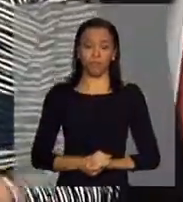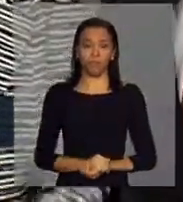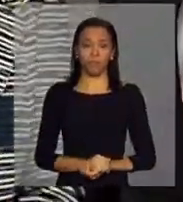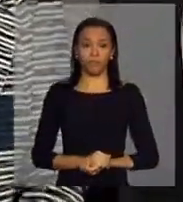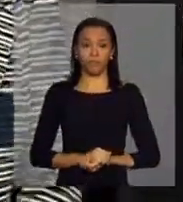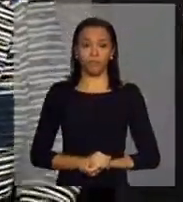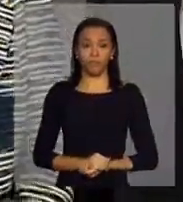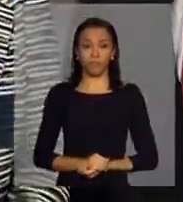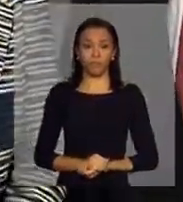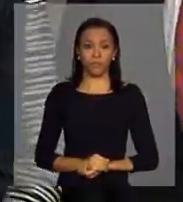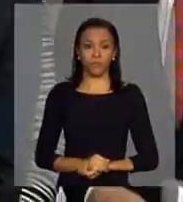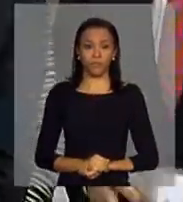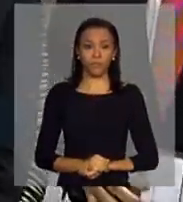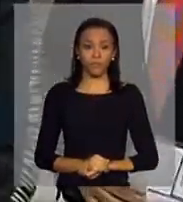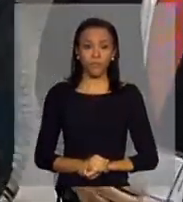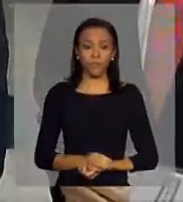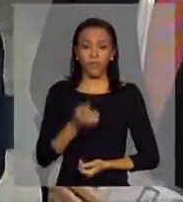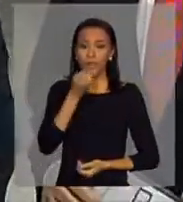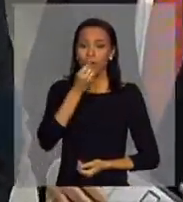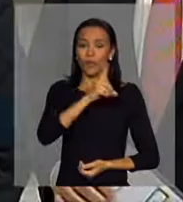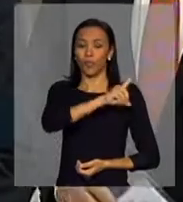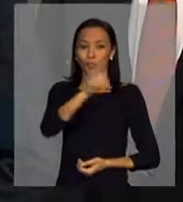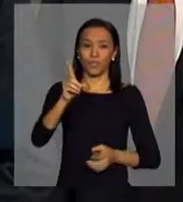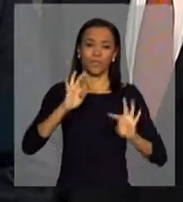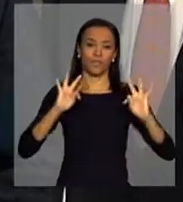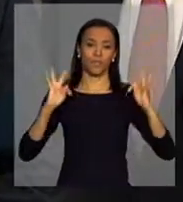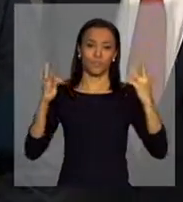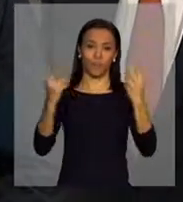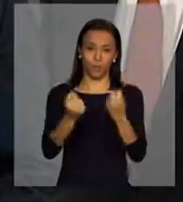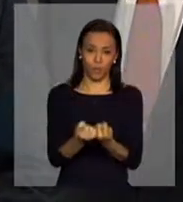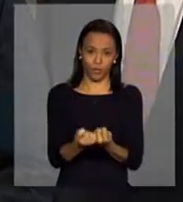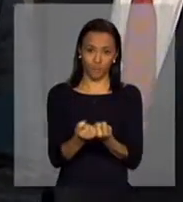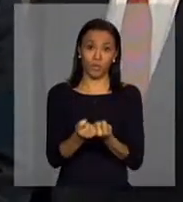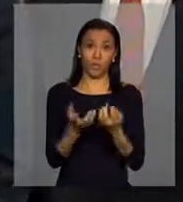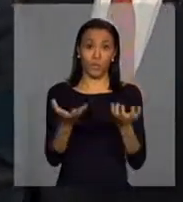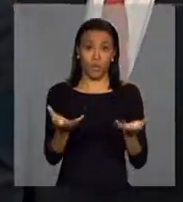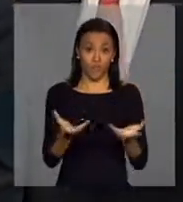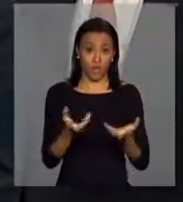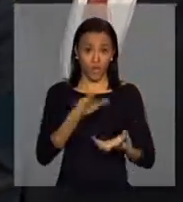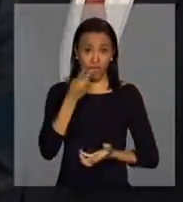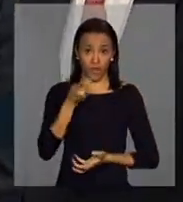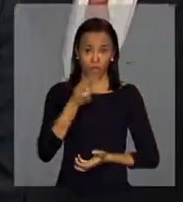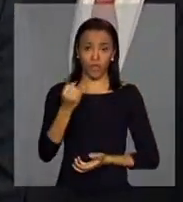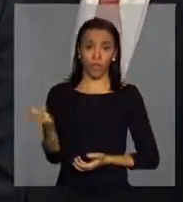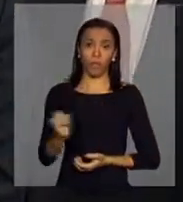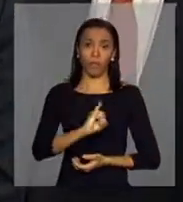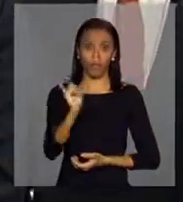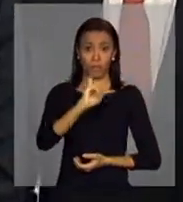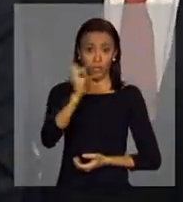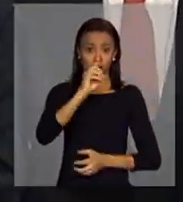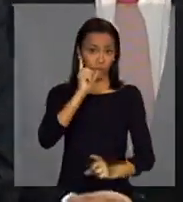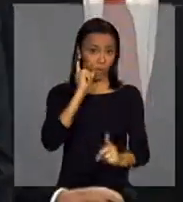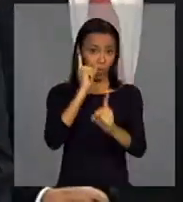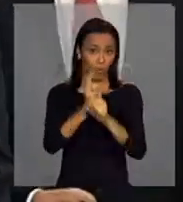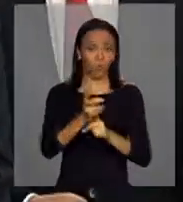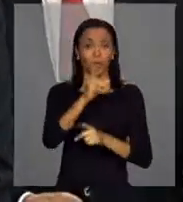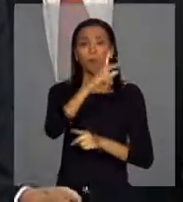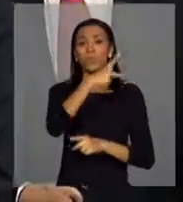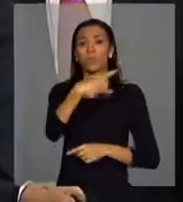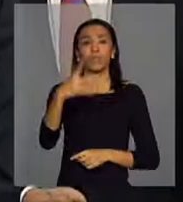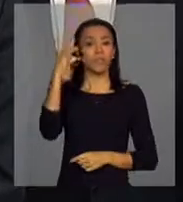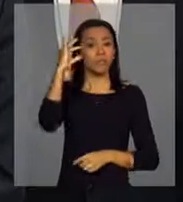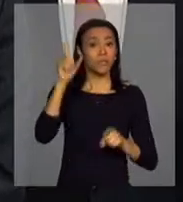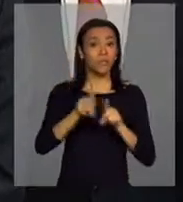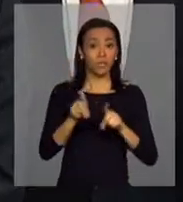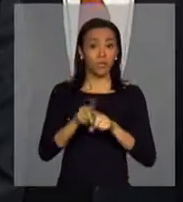ministro. Bom dia a todos. Eu quero registrar a importância do encontro com a presidenta Dilma e a equipe de